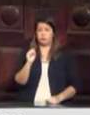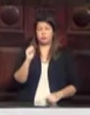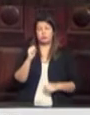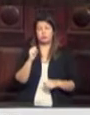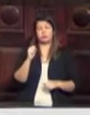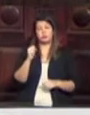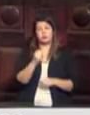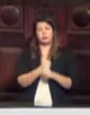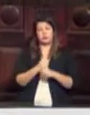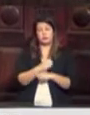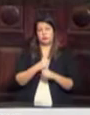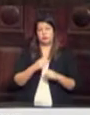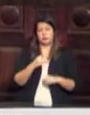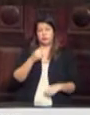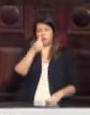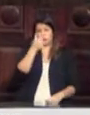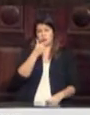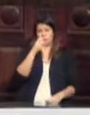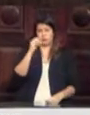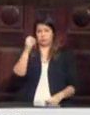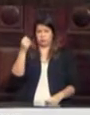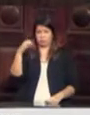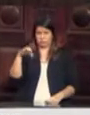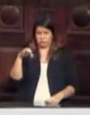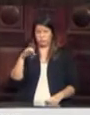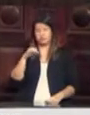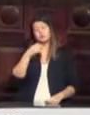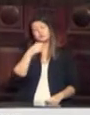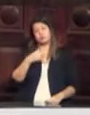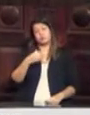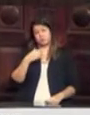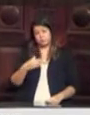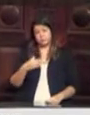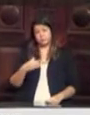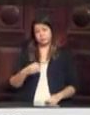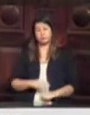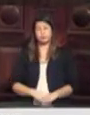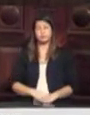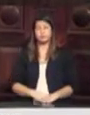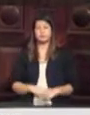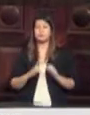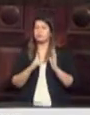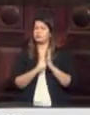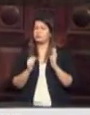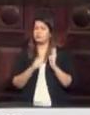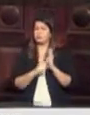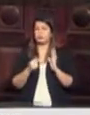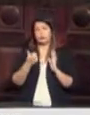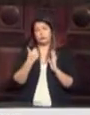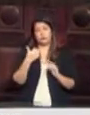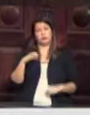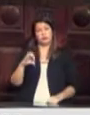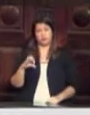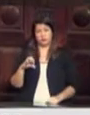de 2009. E, no seu artigo 19,